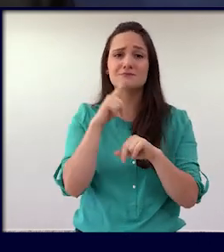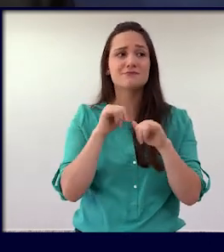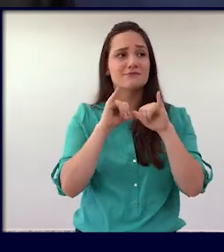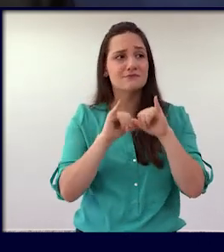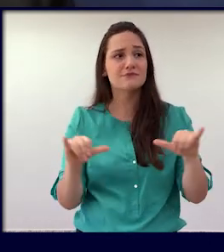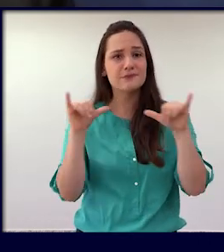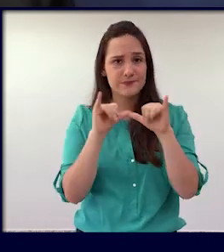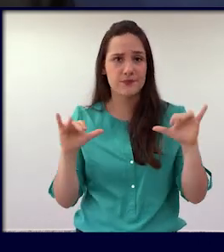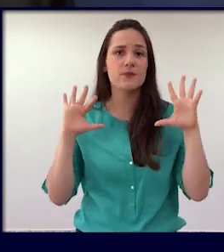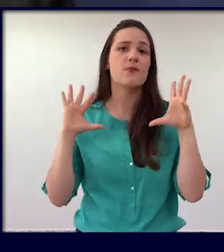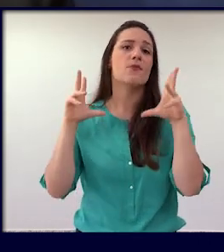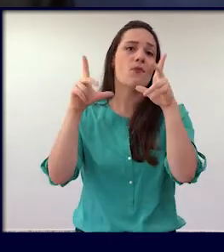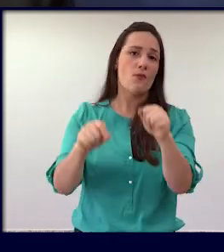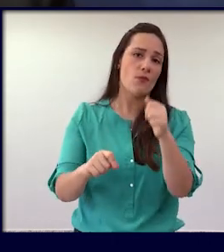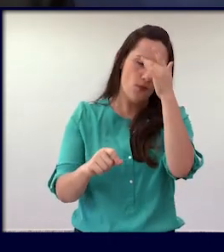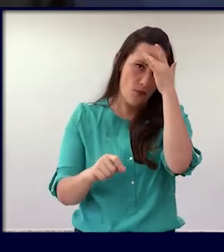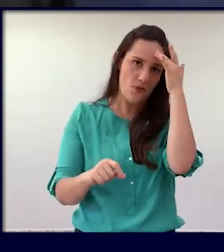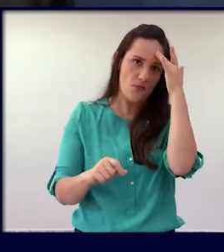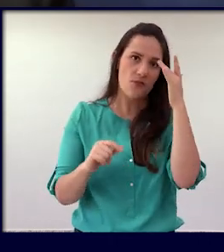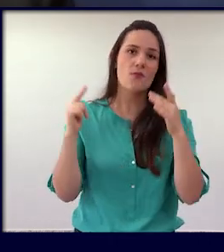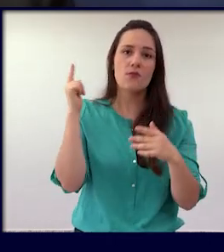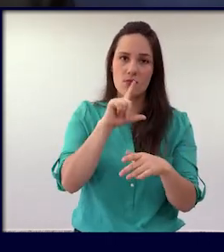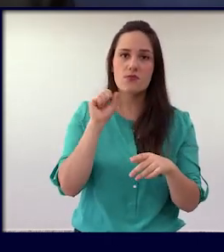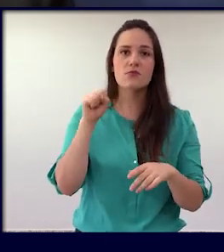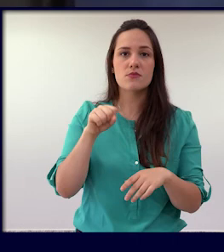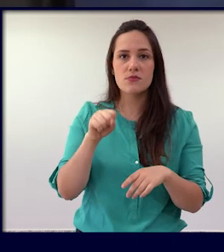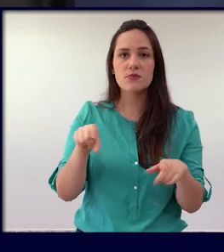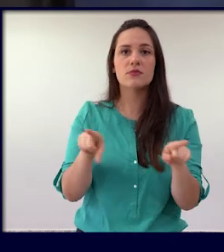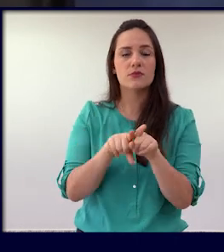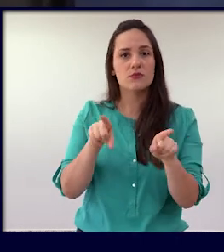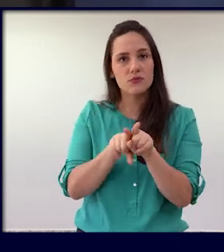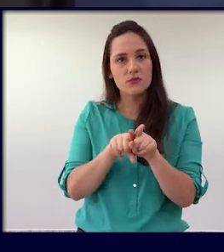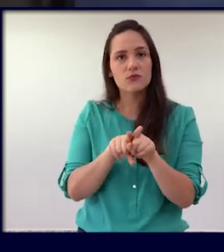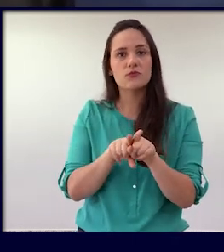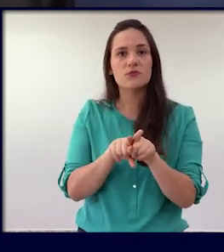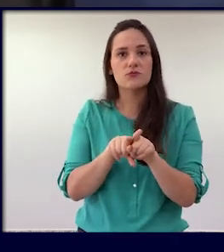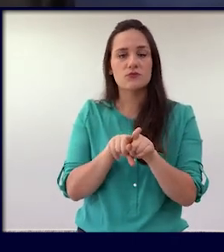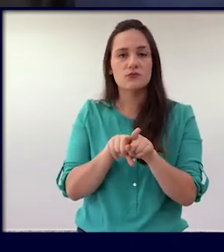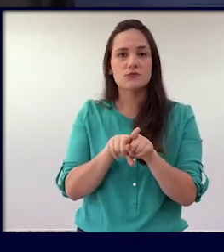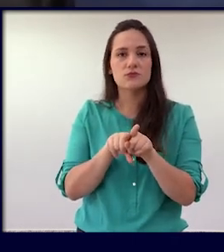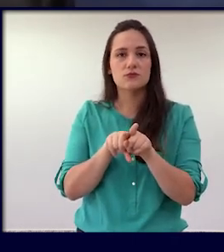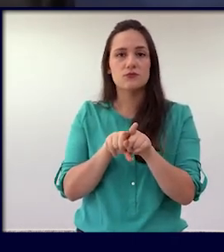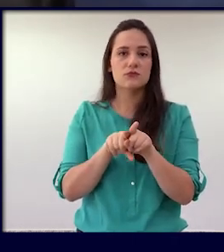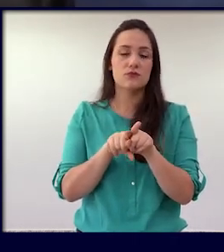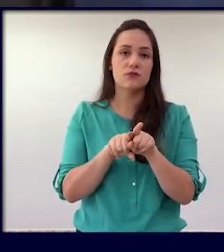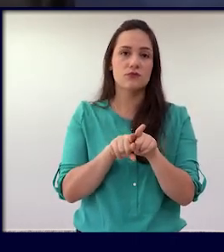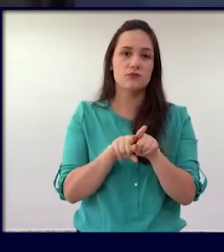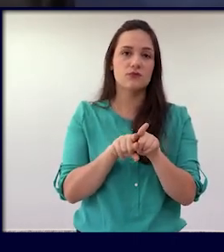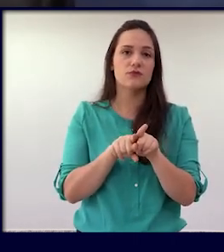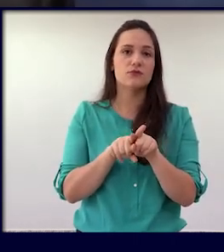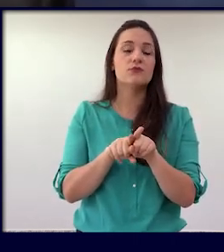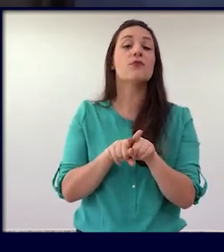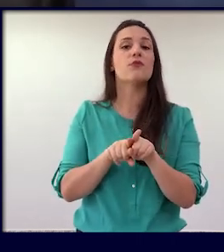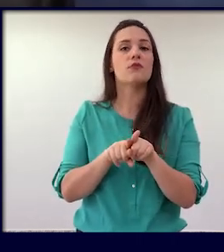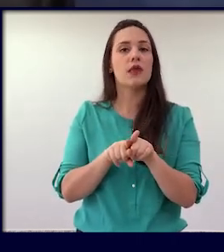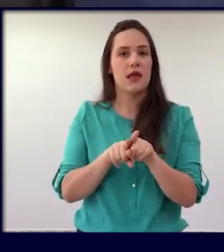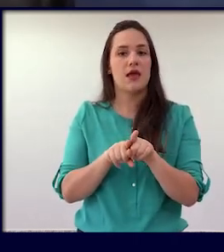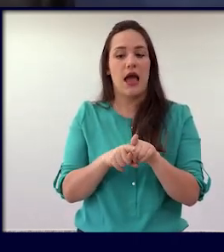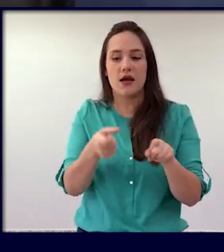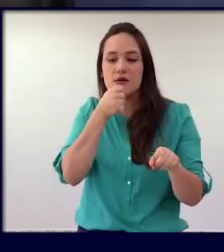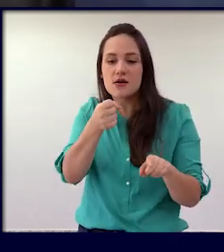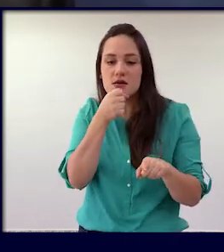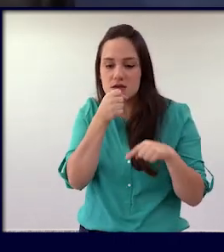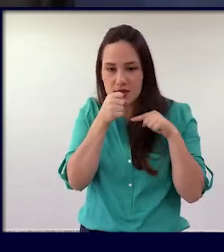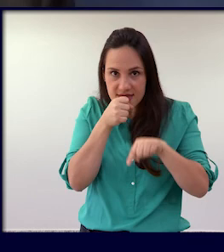oportunizado e esperamos que essa mensagem chegue aos eleitores e que nós consigamos, através desse evento,